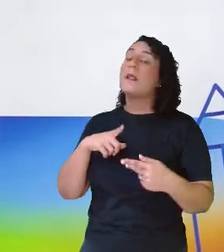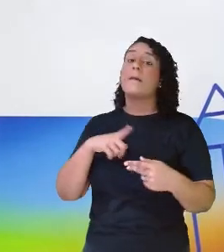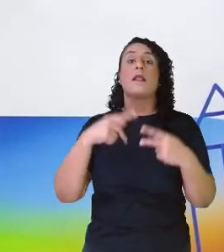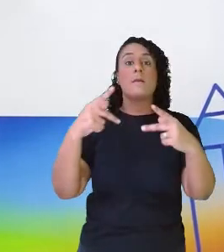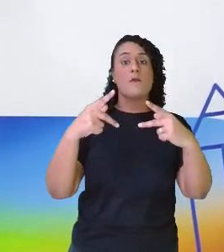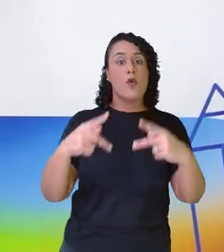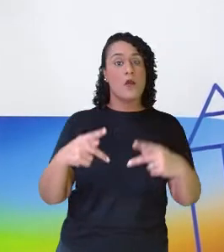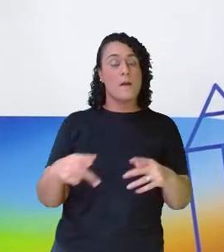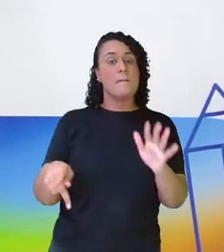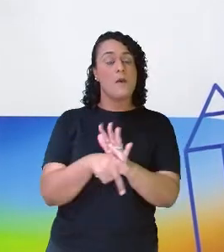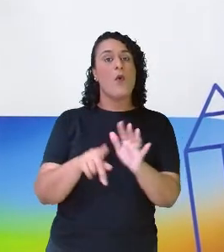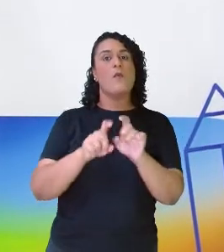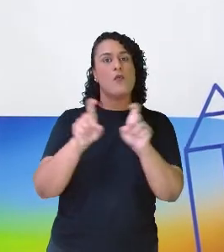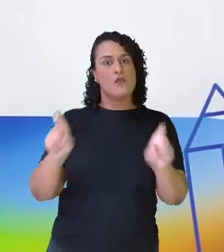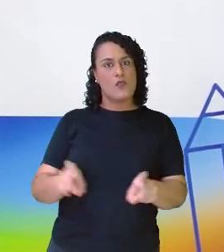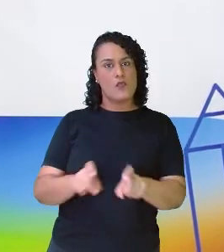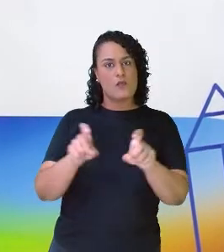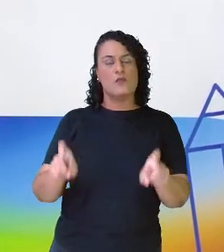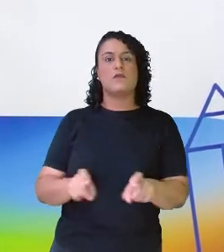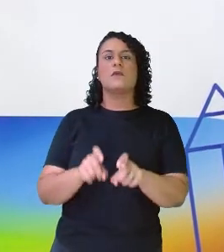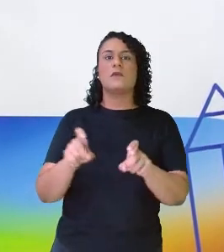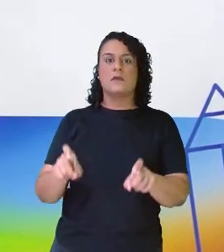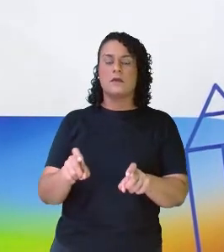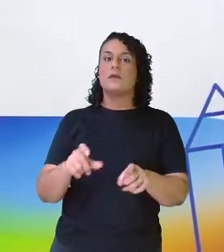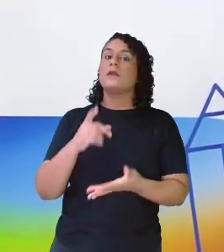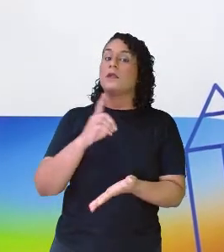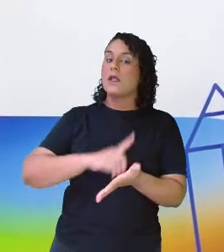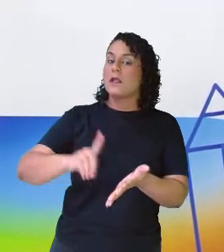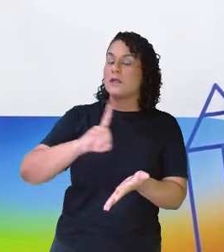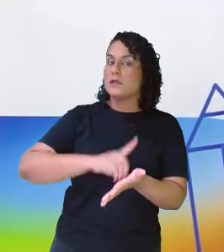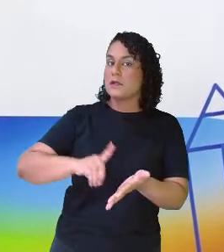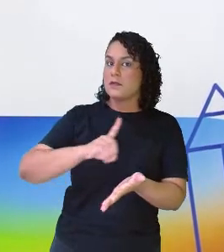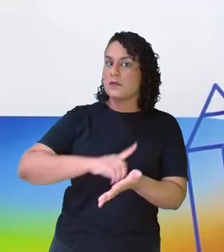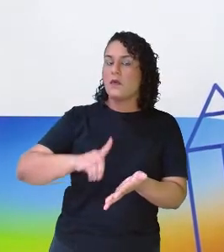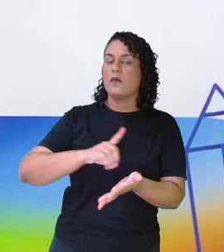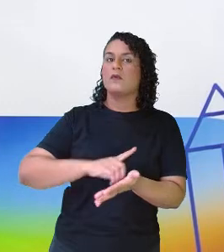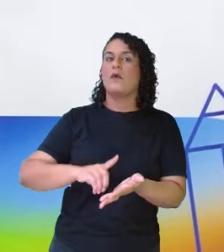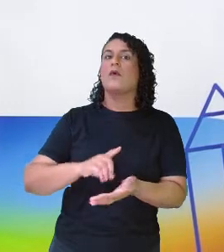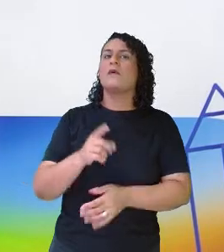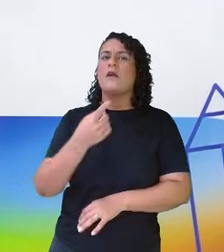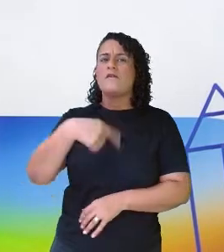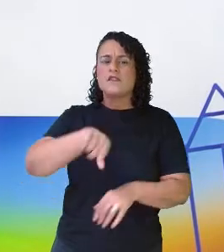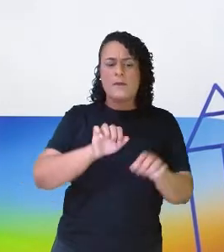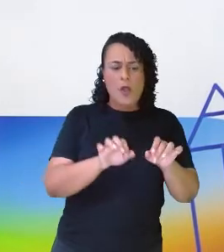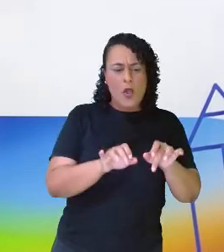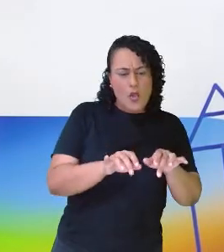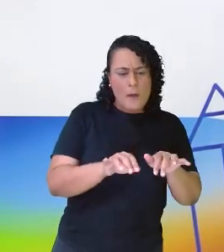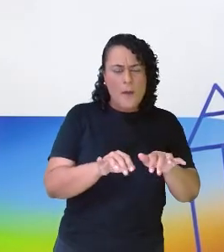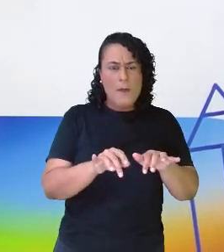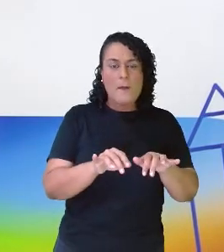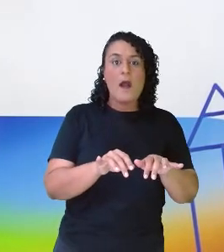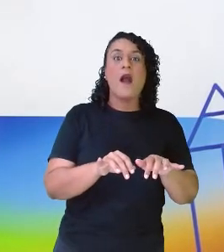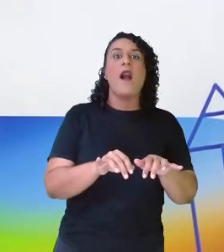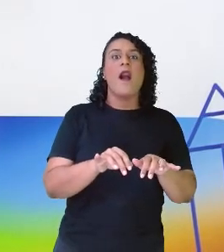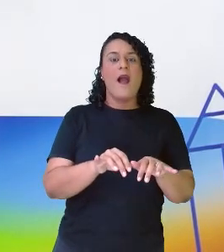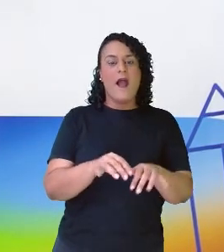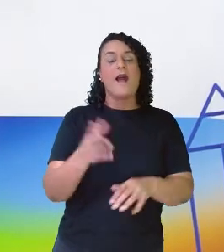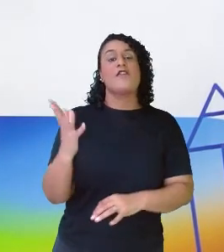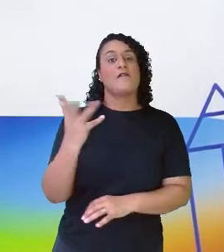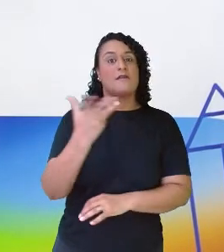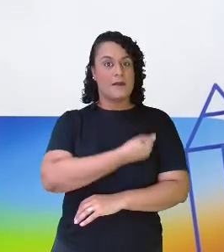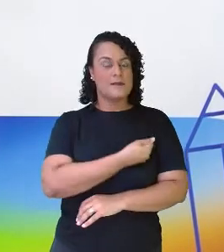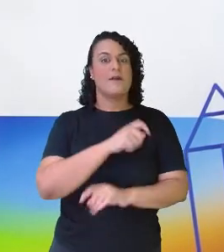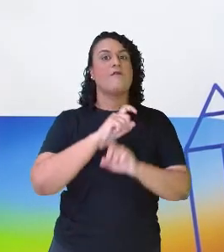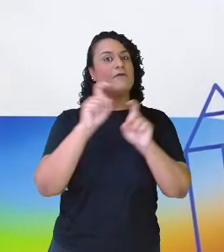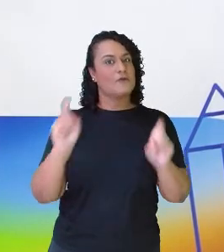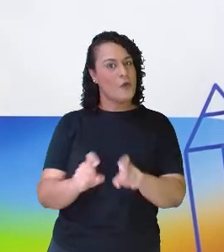computador que são dicionários ali, no programazinho que você coloca e ele já fica salvo no seu computador,